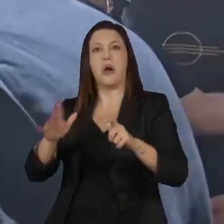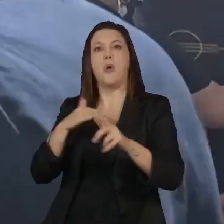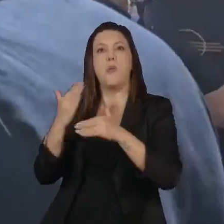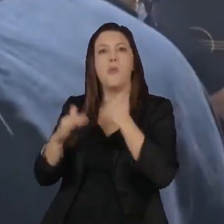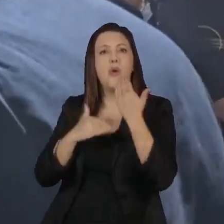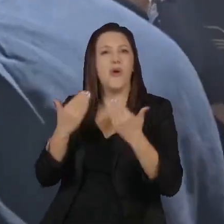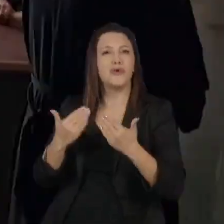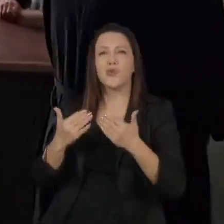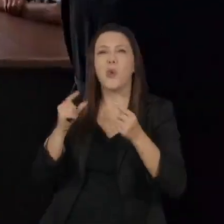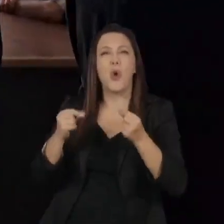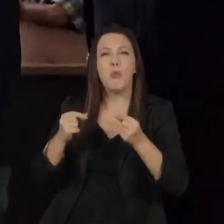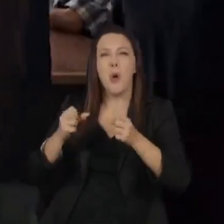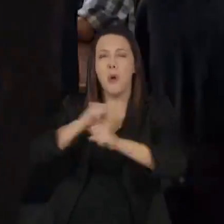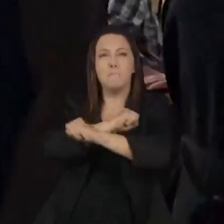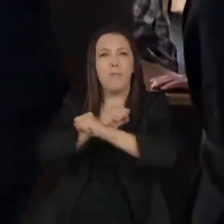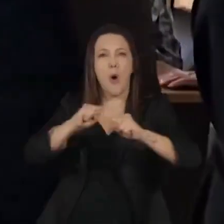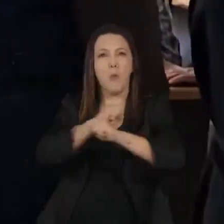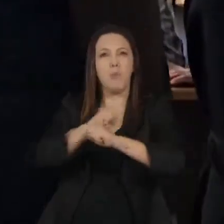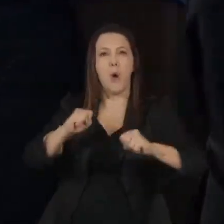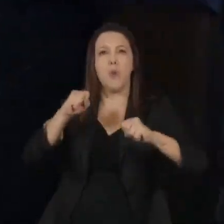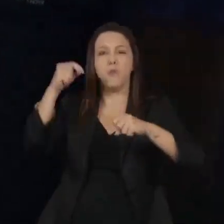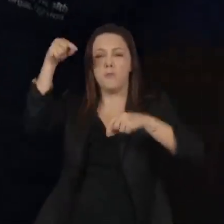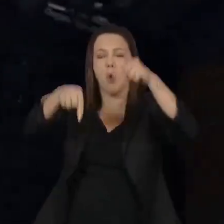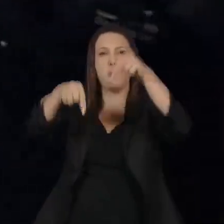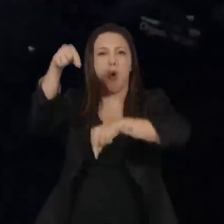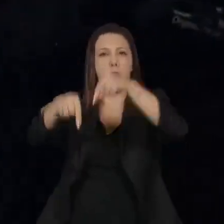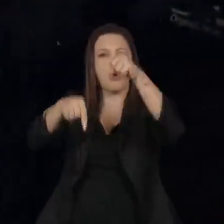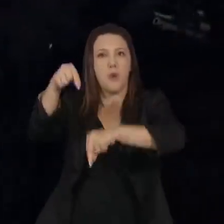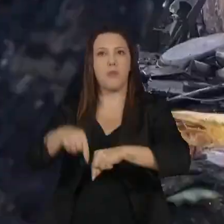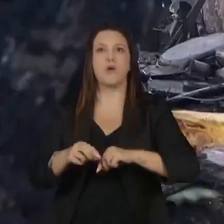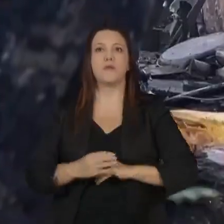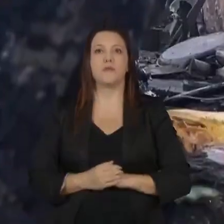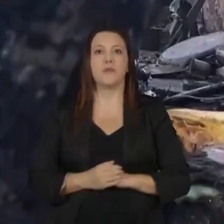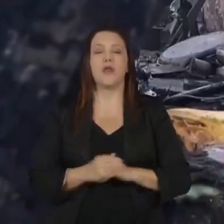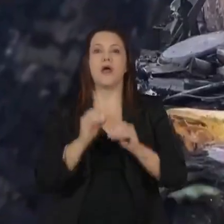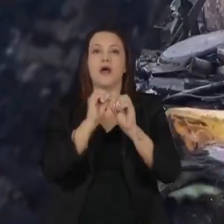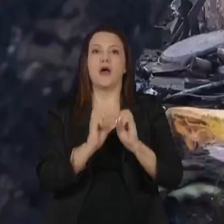em bombardeios. A Organização Mundial da Saúde